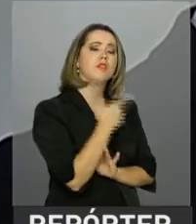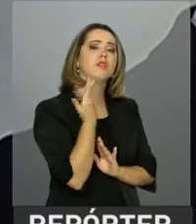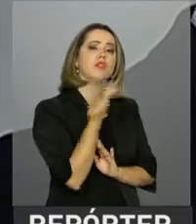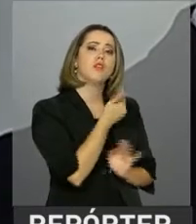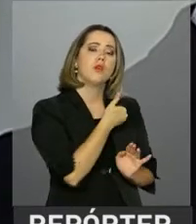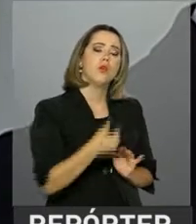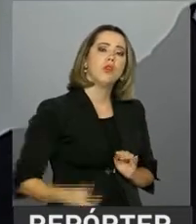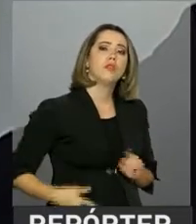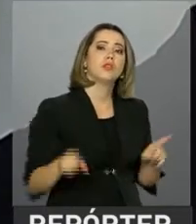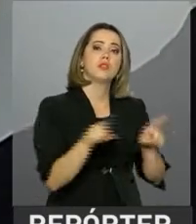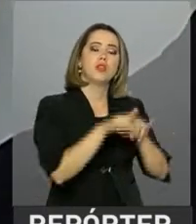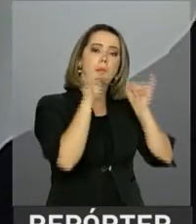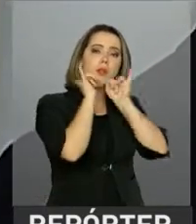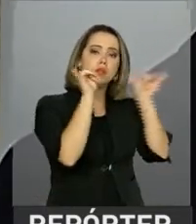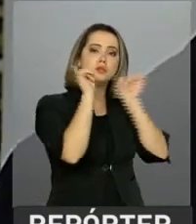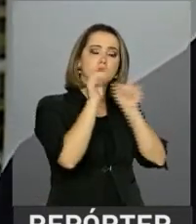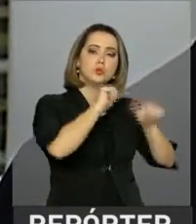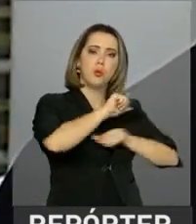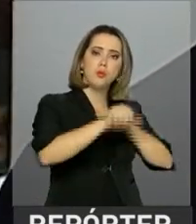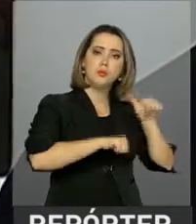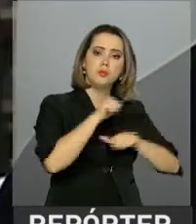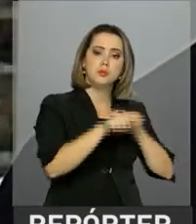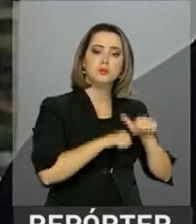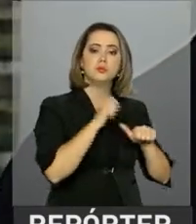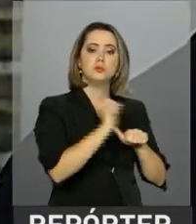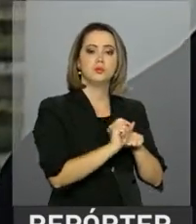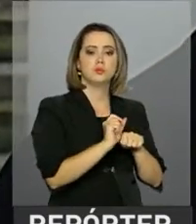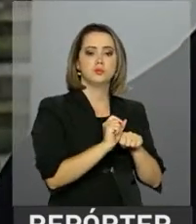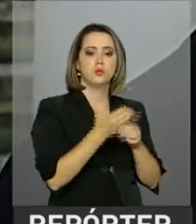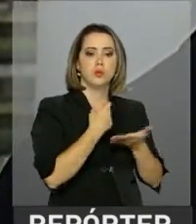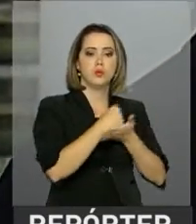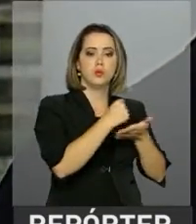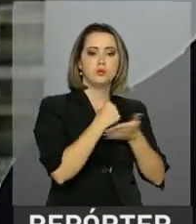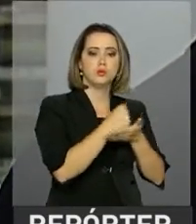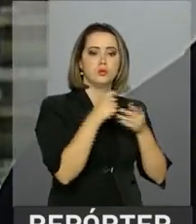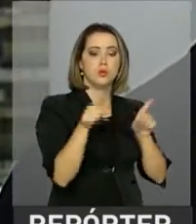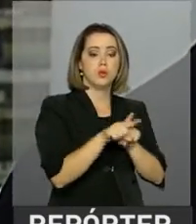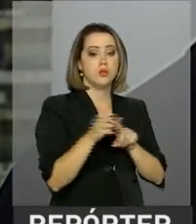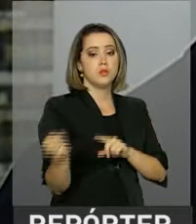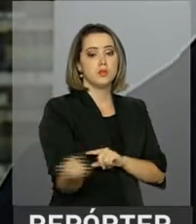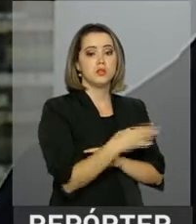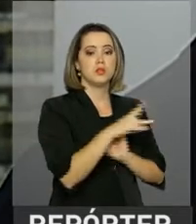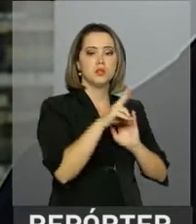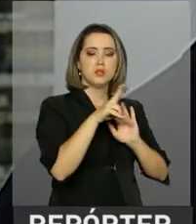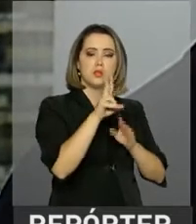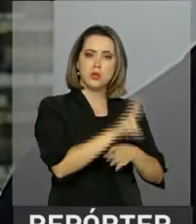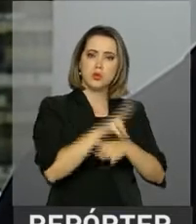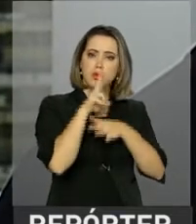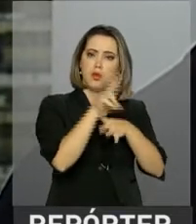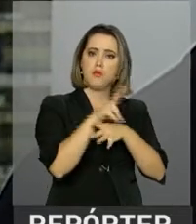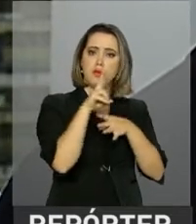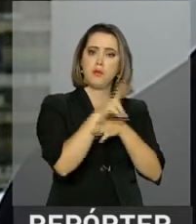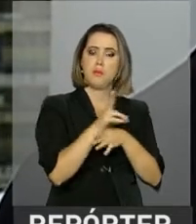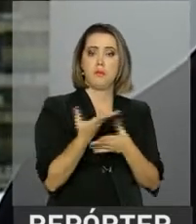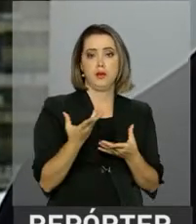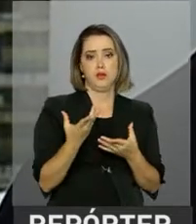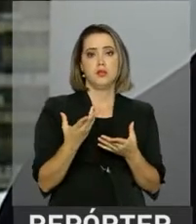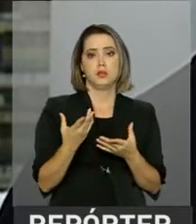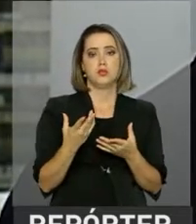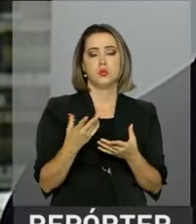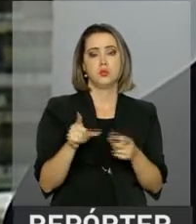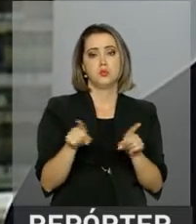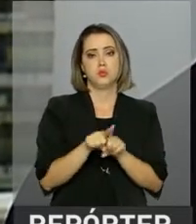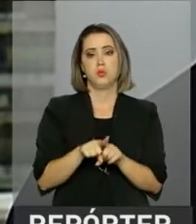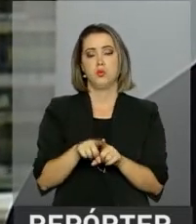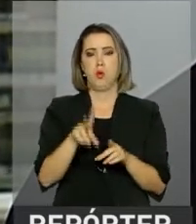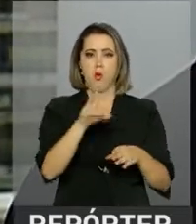governo também anunciou uma mudança também aí a oferecendo novos créditos consignados no caso vale